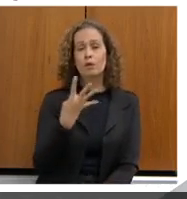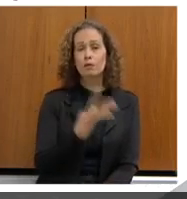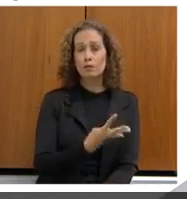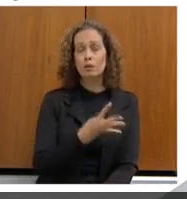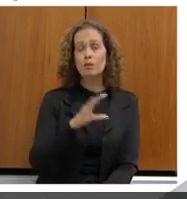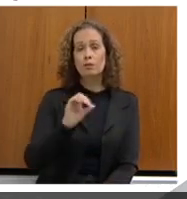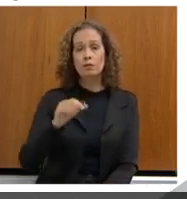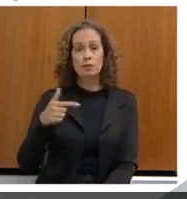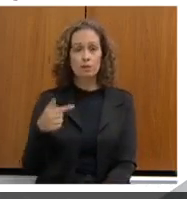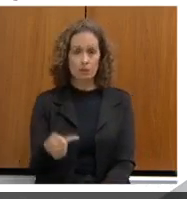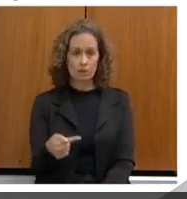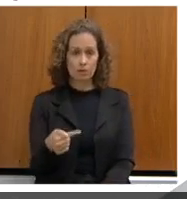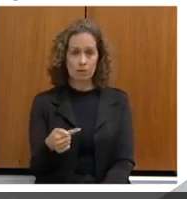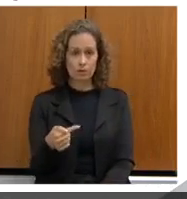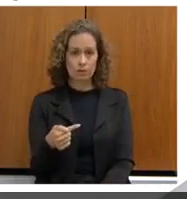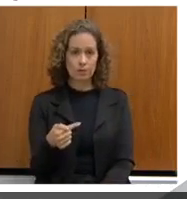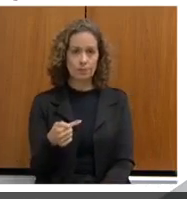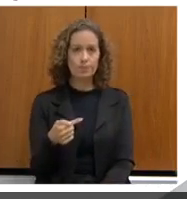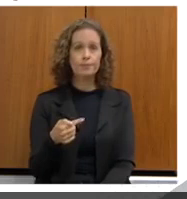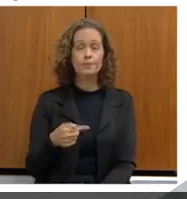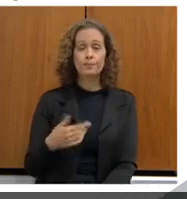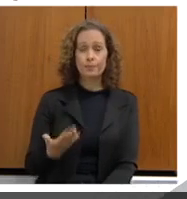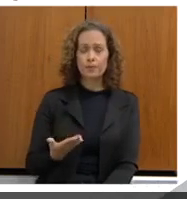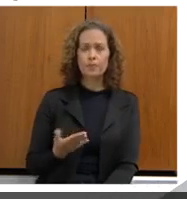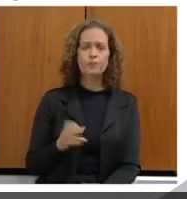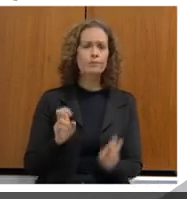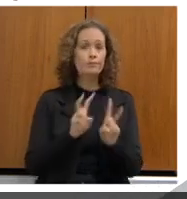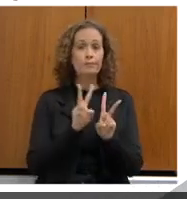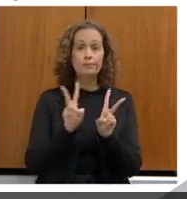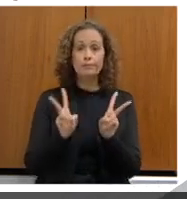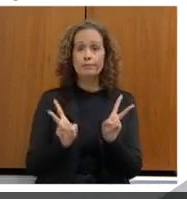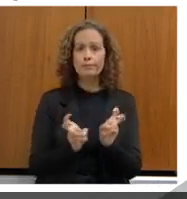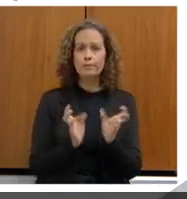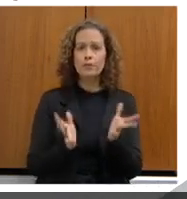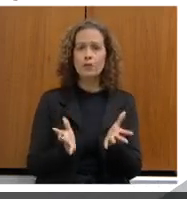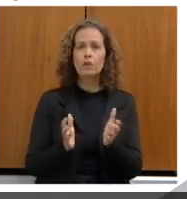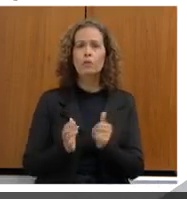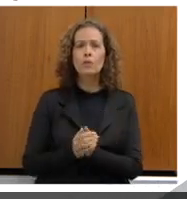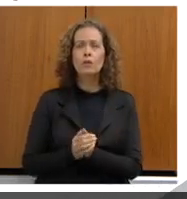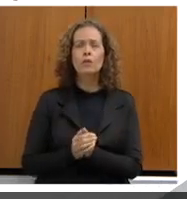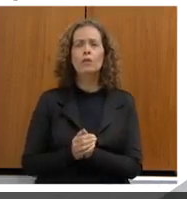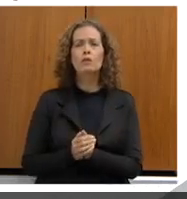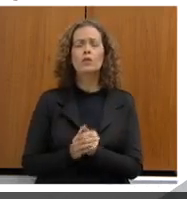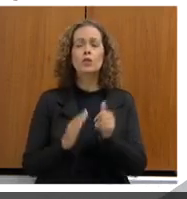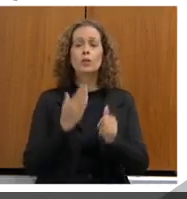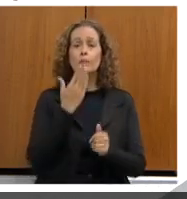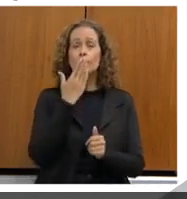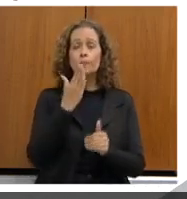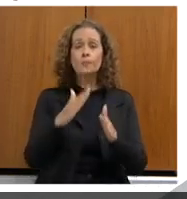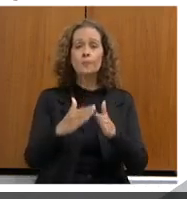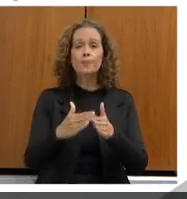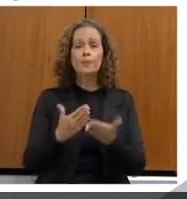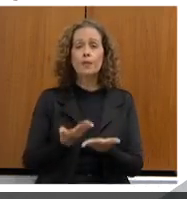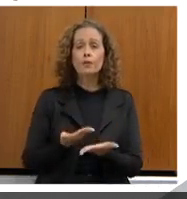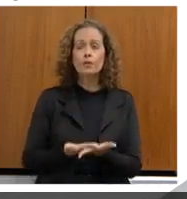1407 é o que a gente chama de expediente apartado de medida protetiva